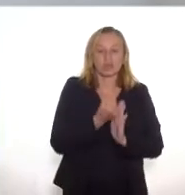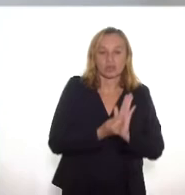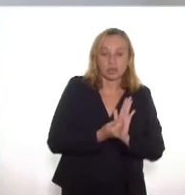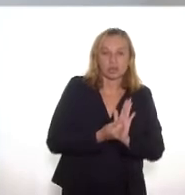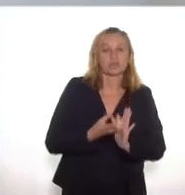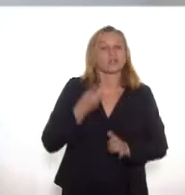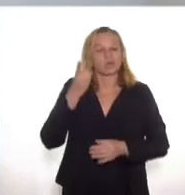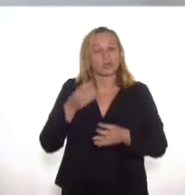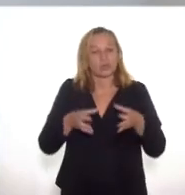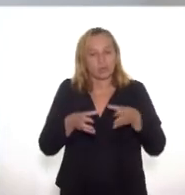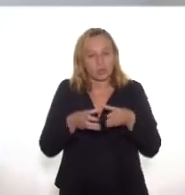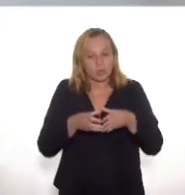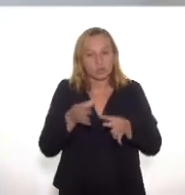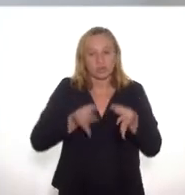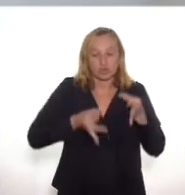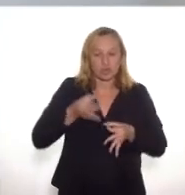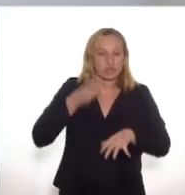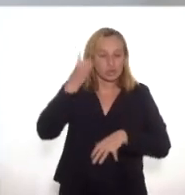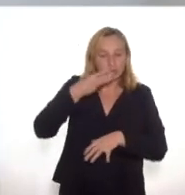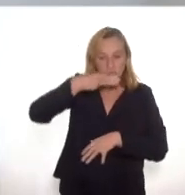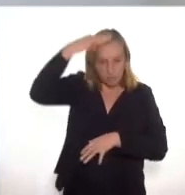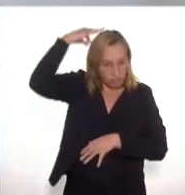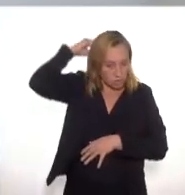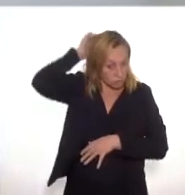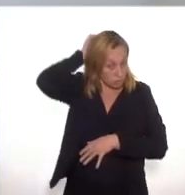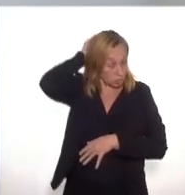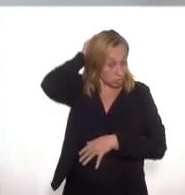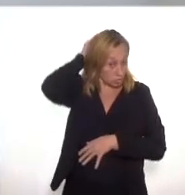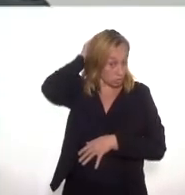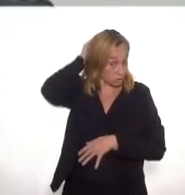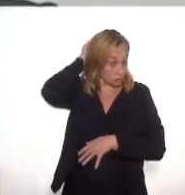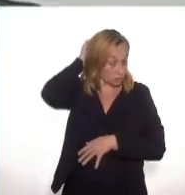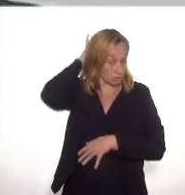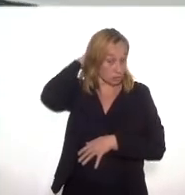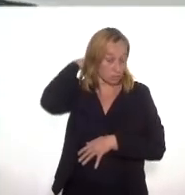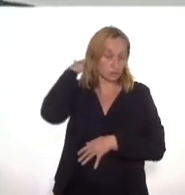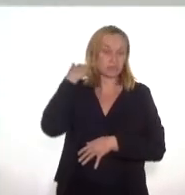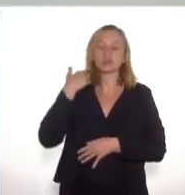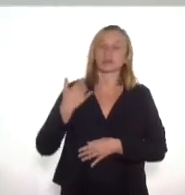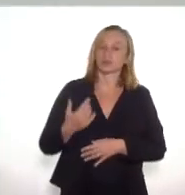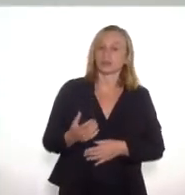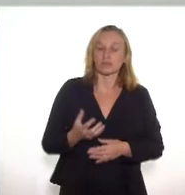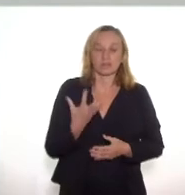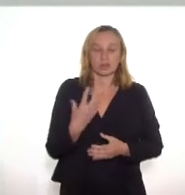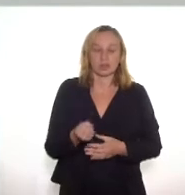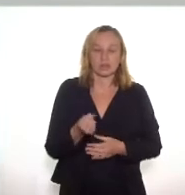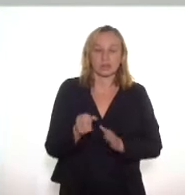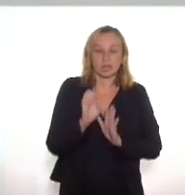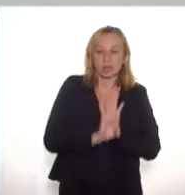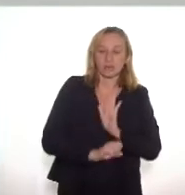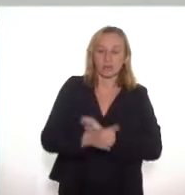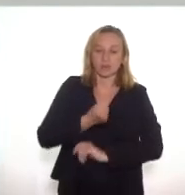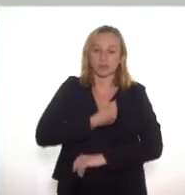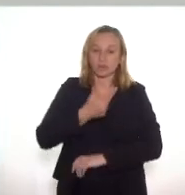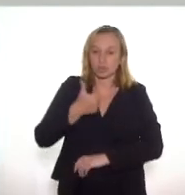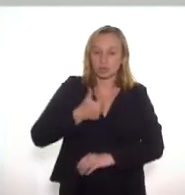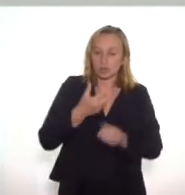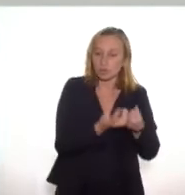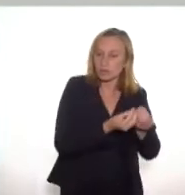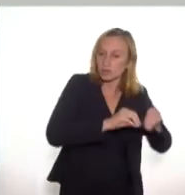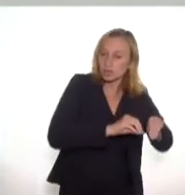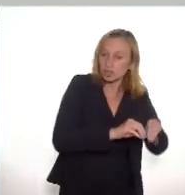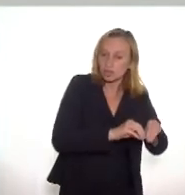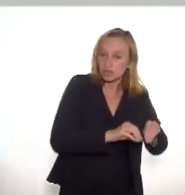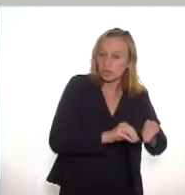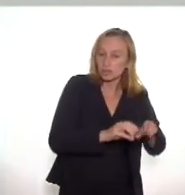Comissão de Constituição e Justiça, deputado Márcio Pacheco. Senhor presidente, o parecer é favorável à emenda 1, pela